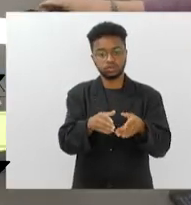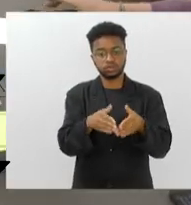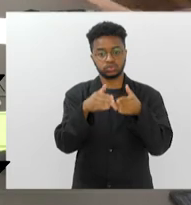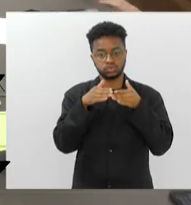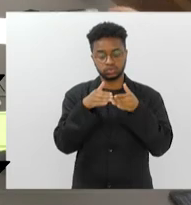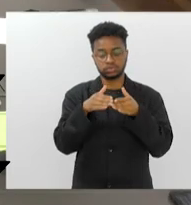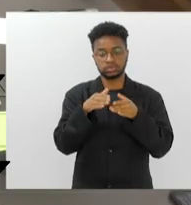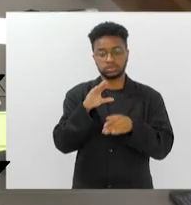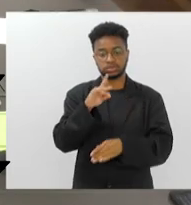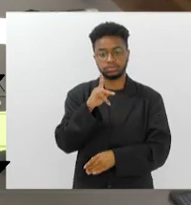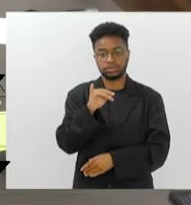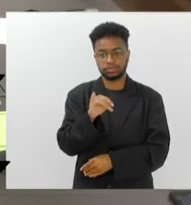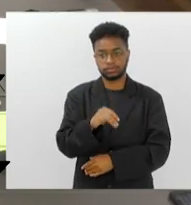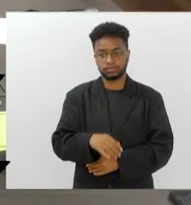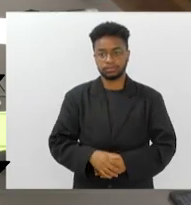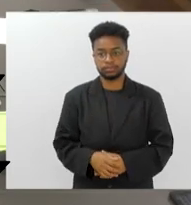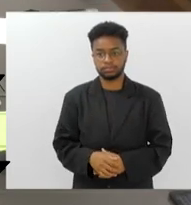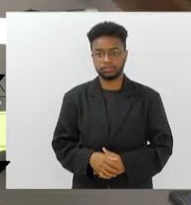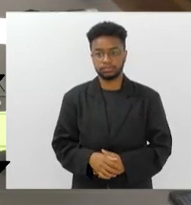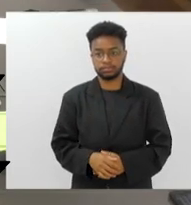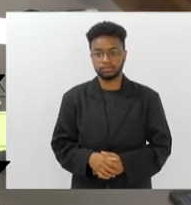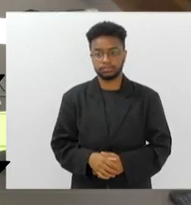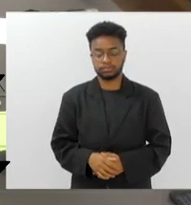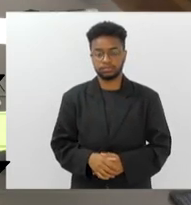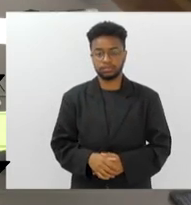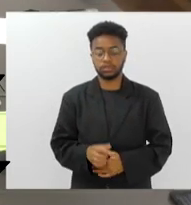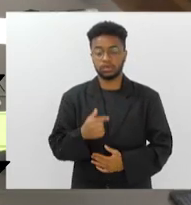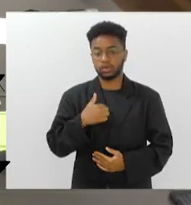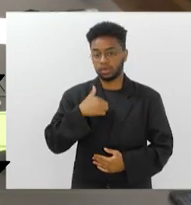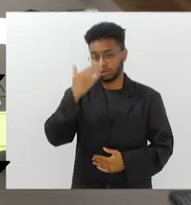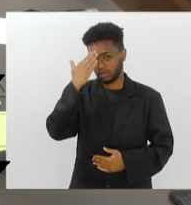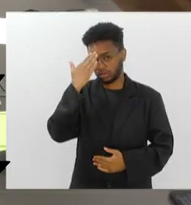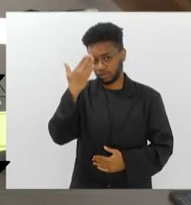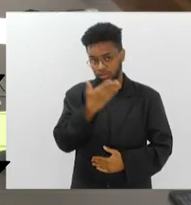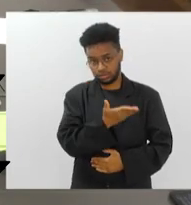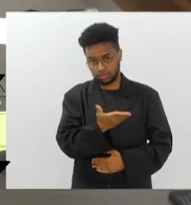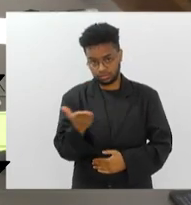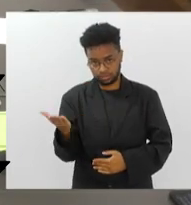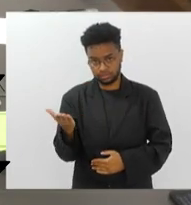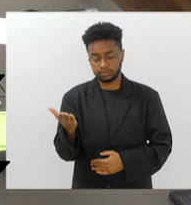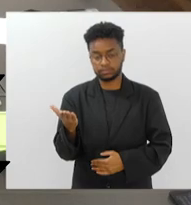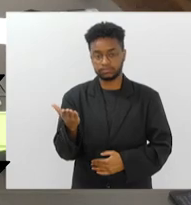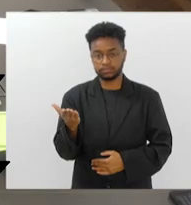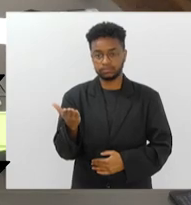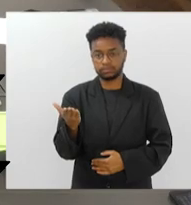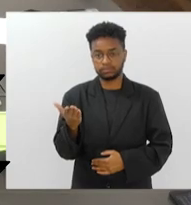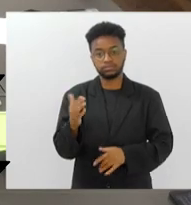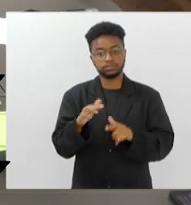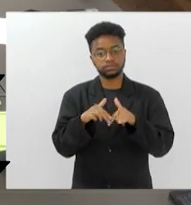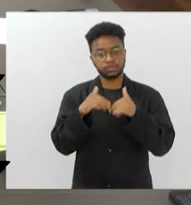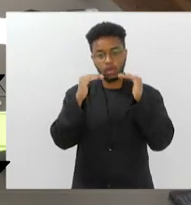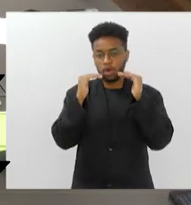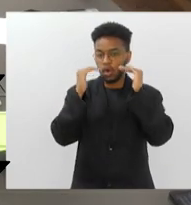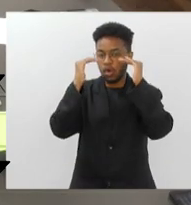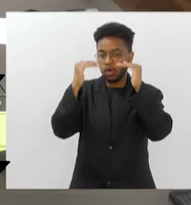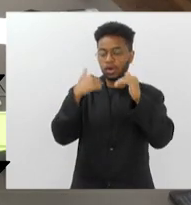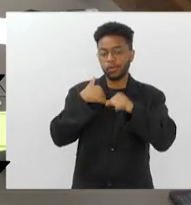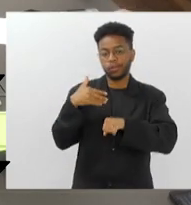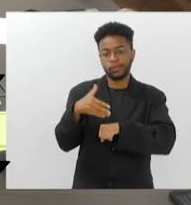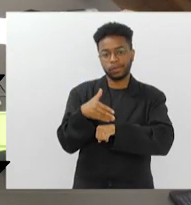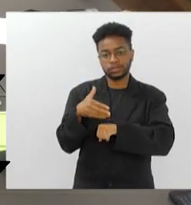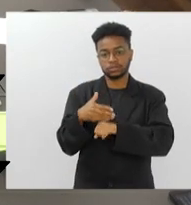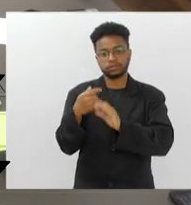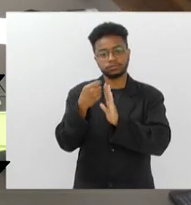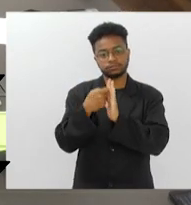rapidamente també eh já foi votado e eu agradeço muito a a a honra de poder então fazer parte